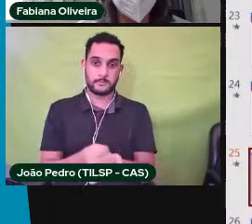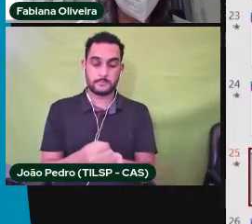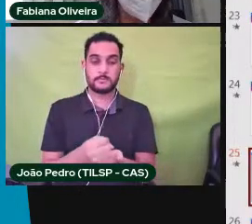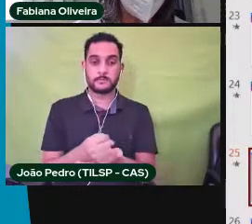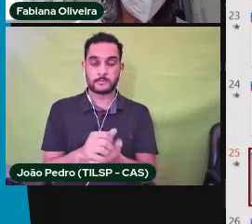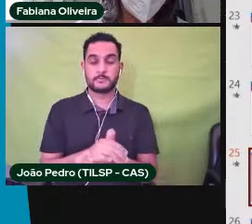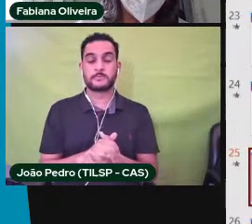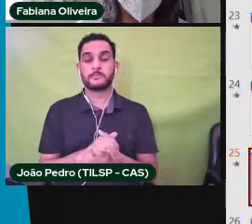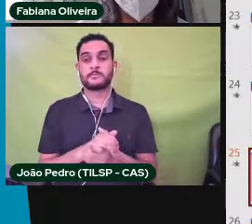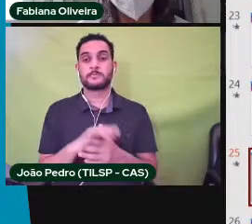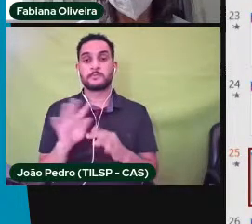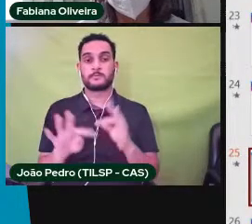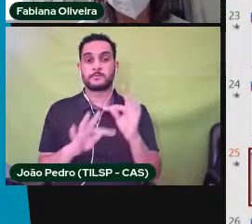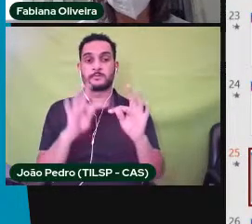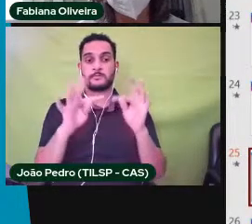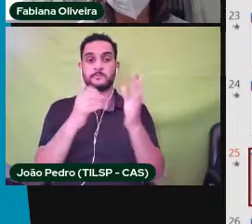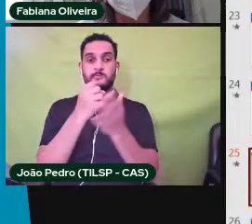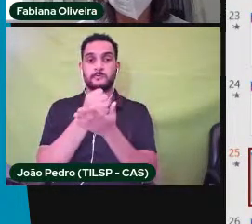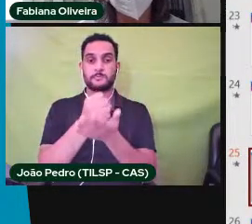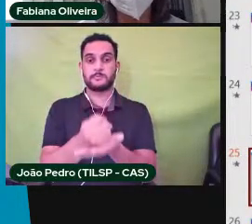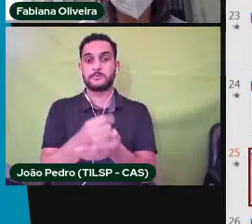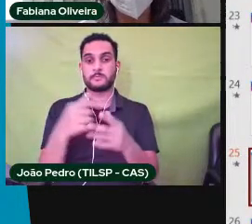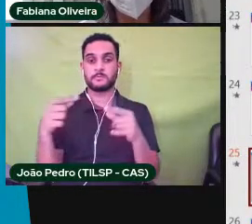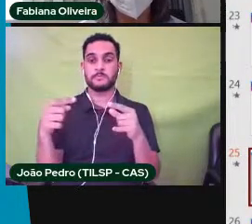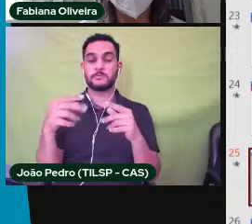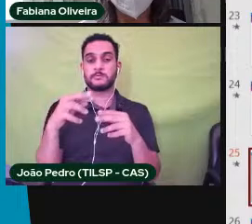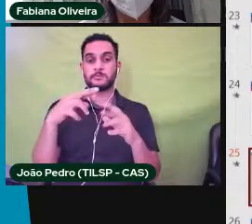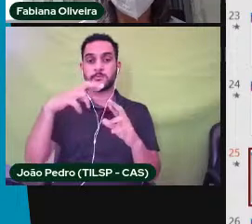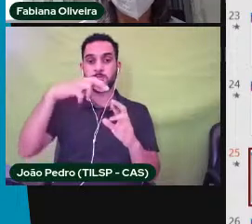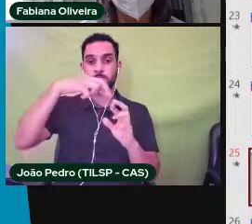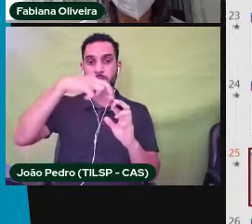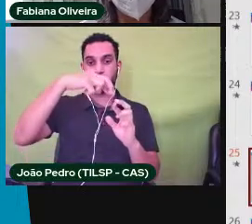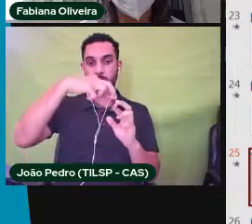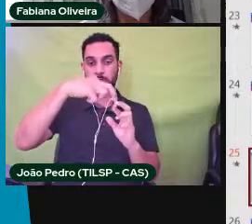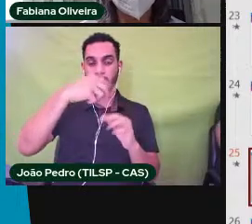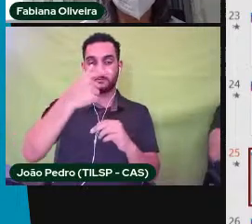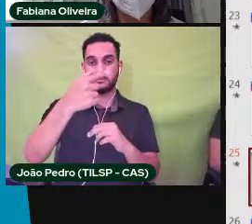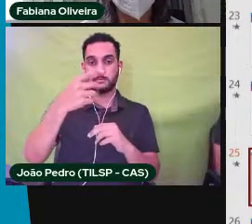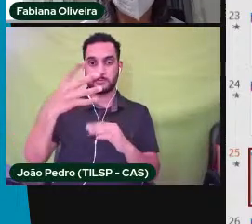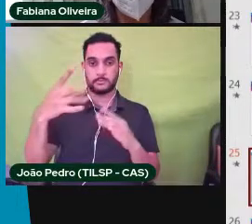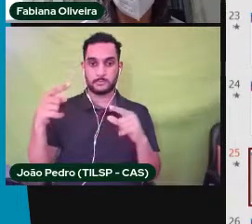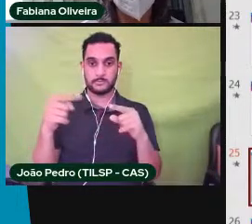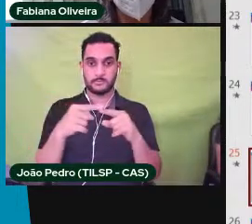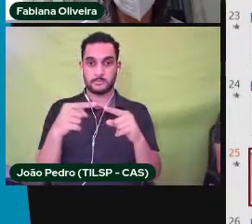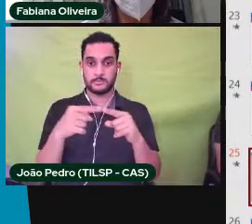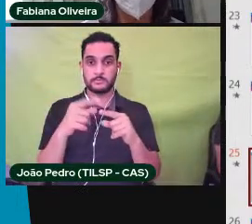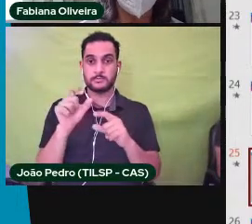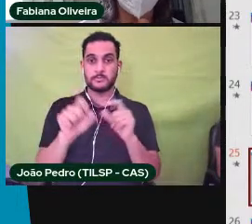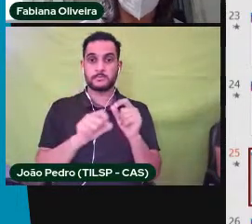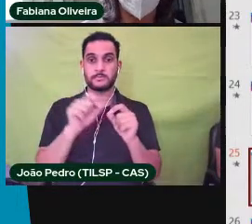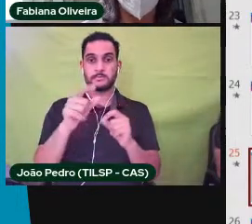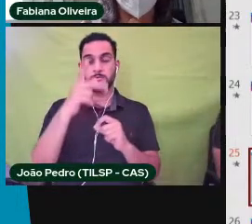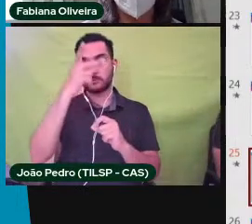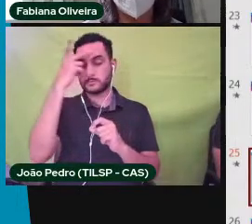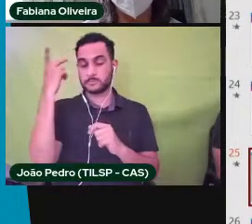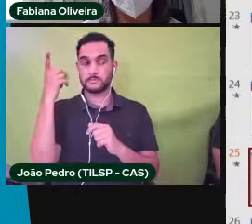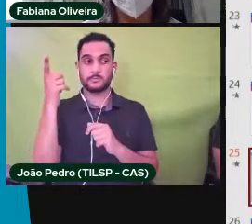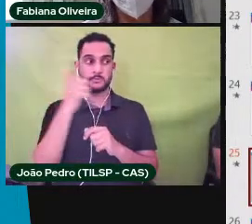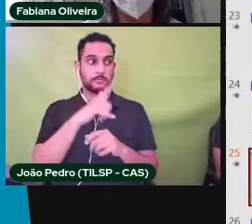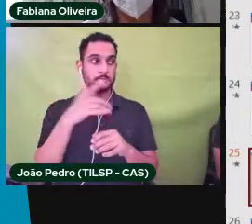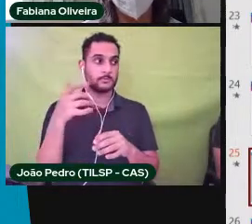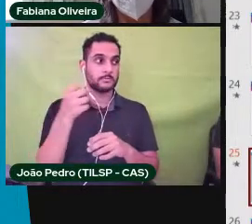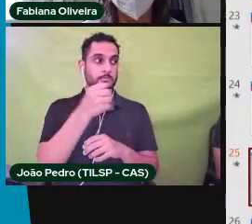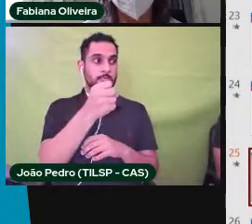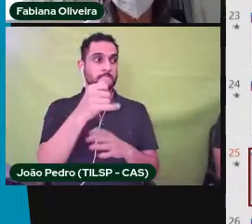a tecnologia assistiva, segundo o artigo 74, é garantida à pessoa com deficiência o acesso aos produtos, recursos, estratégias,